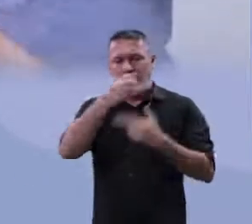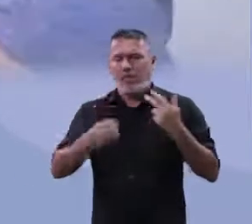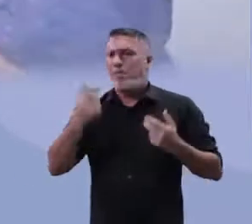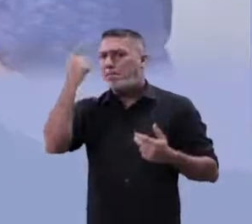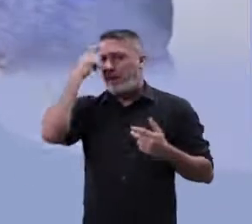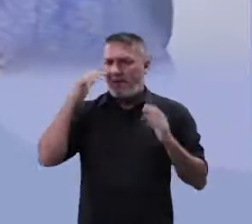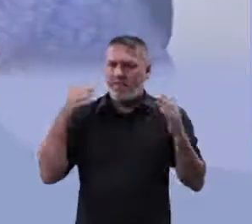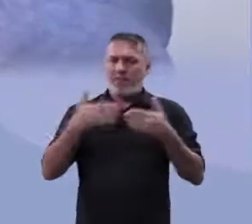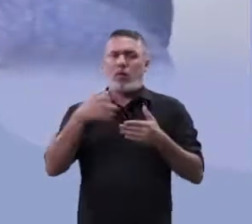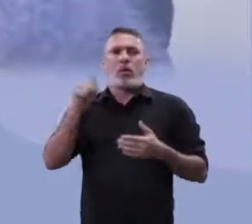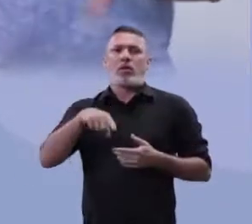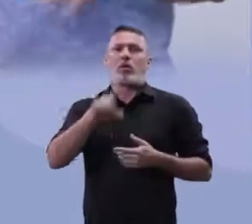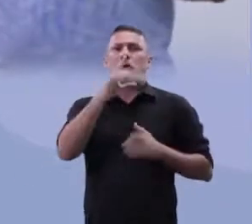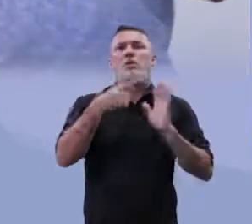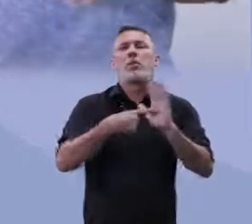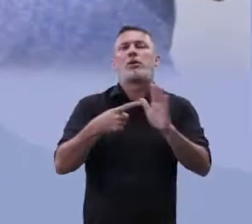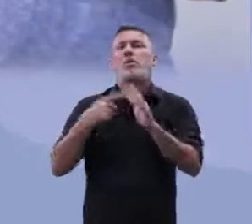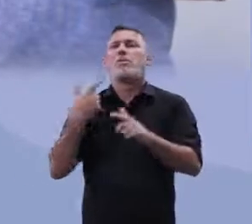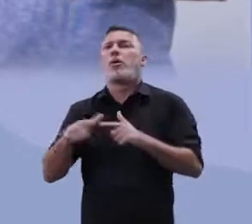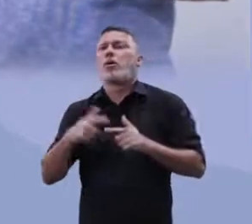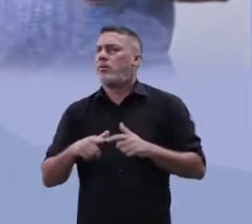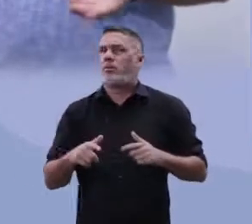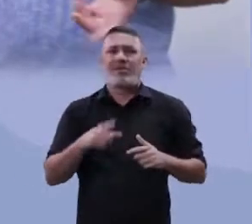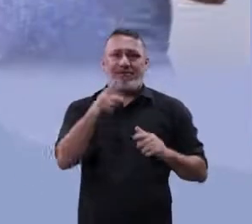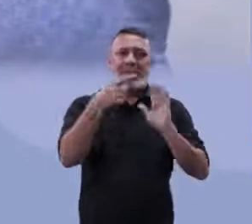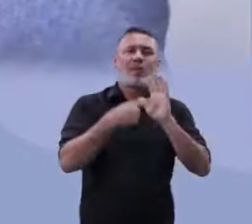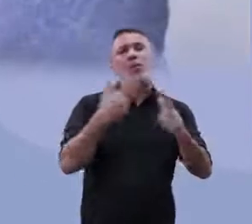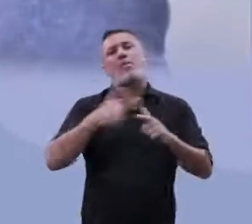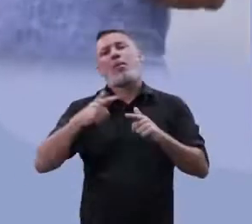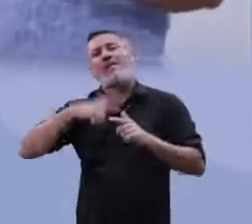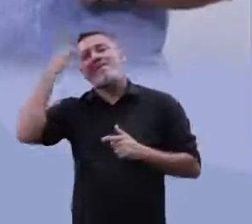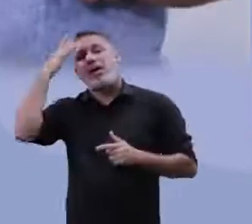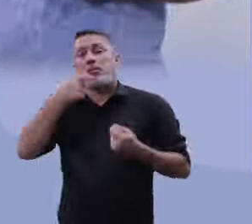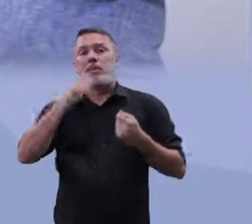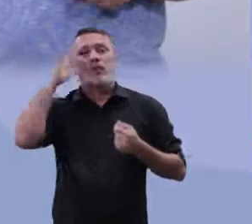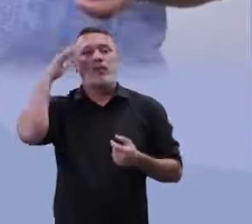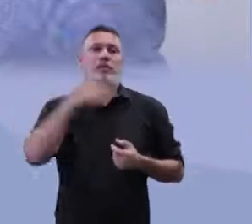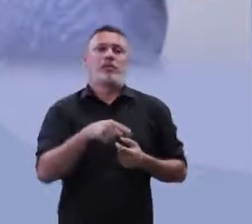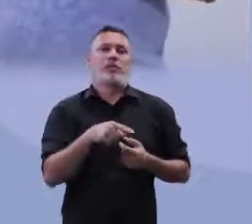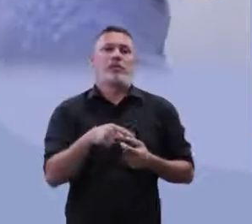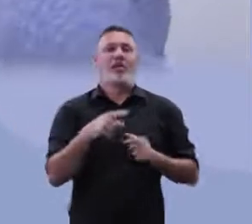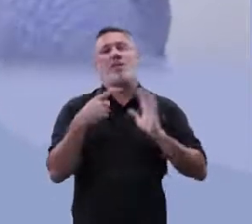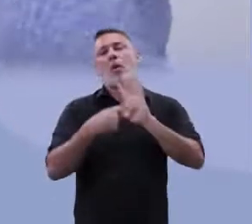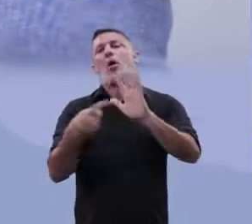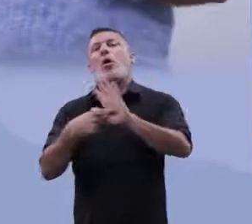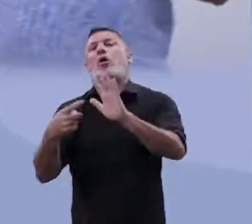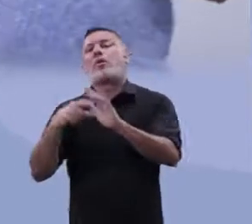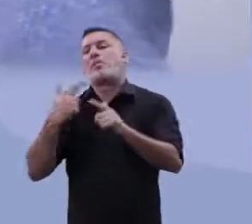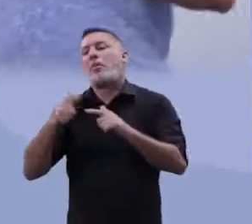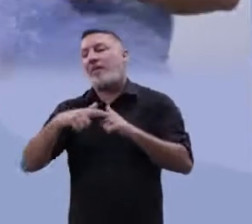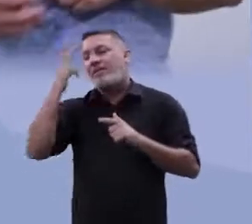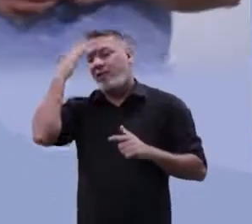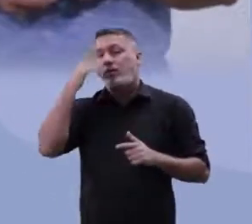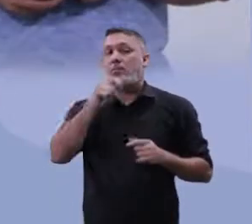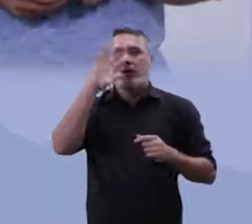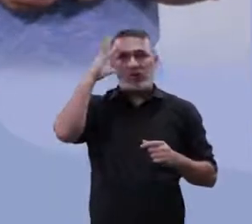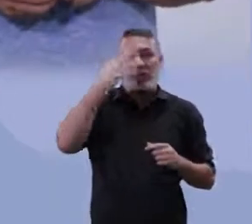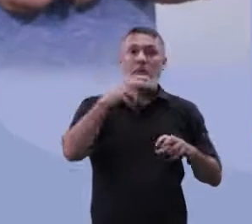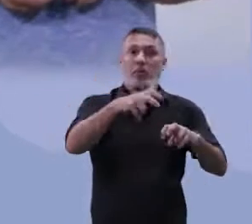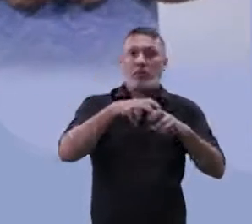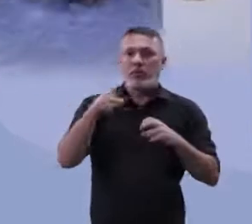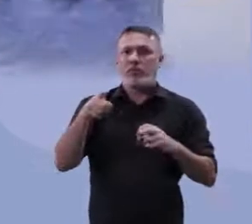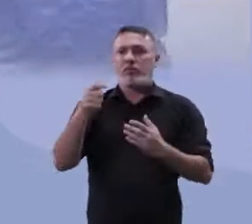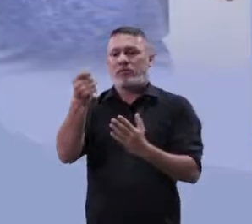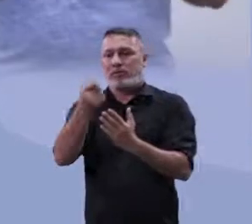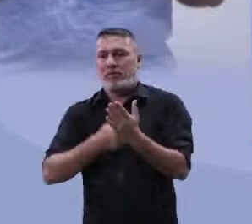nisso. Não é só você apresentar o problema. Apresentar o problema todo mundo sabe. A questão toda é resolver. É por isso que a nossa conclusão ela tem um valor de